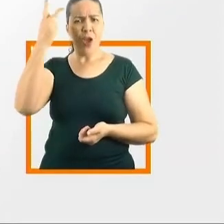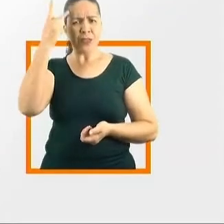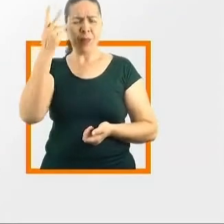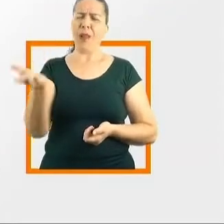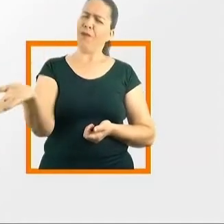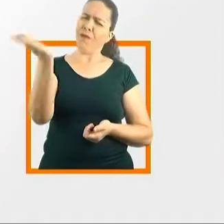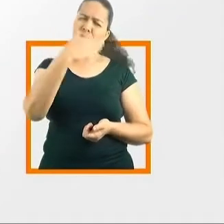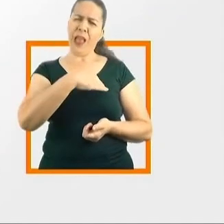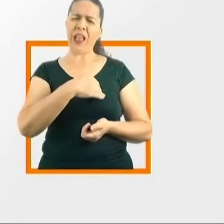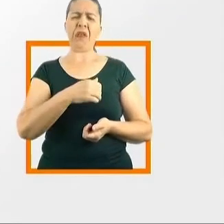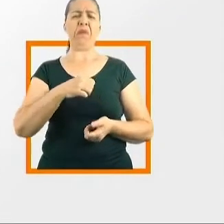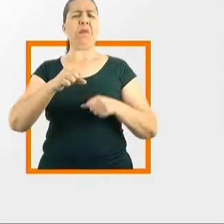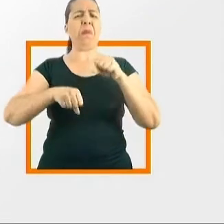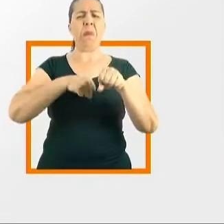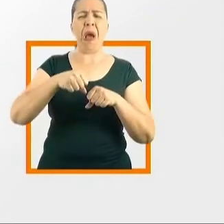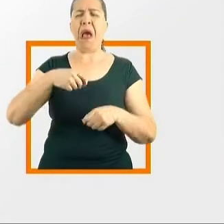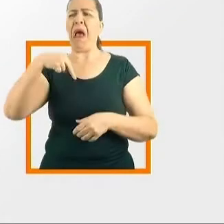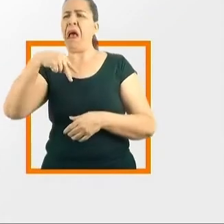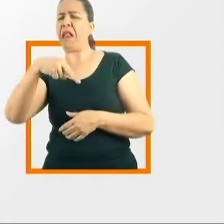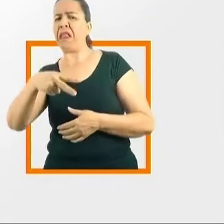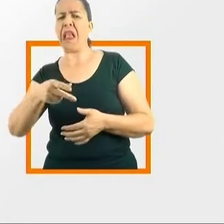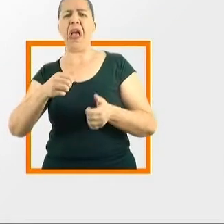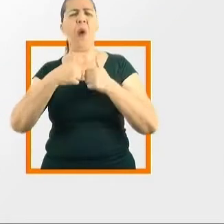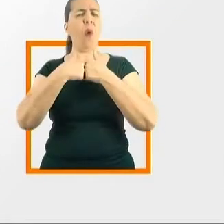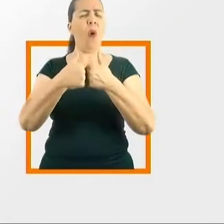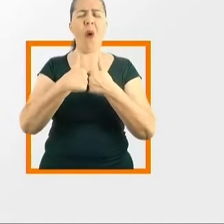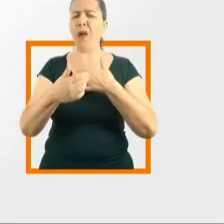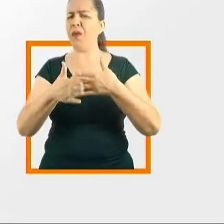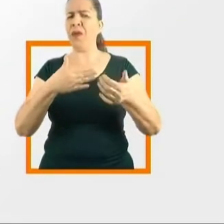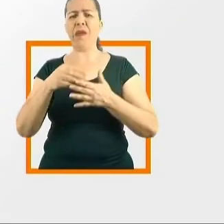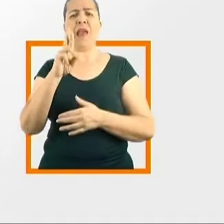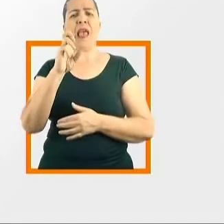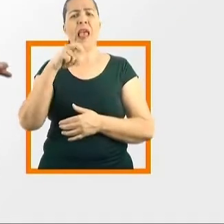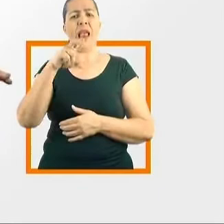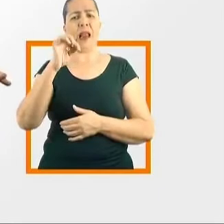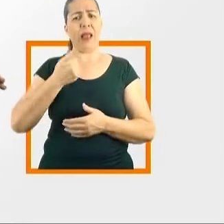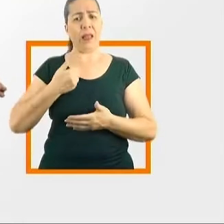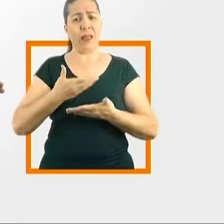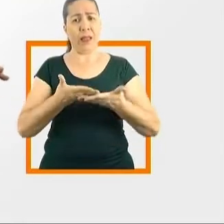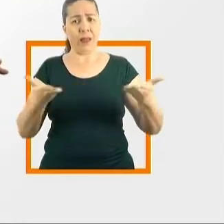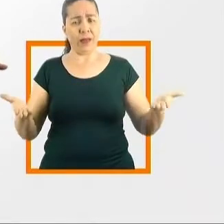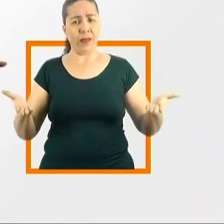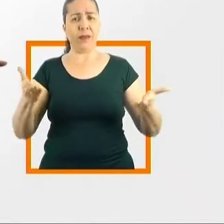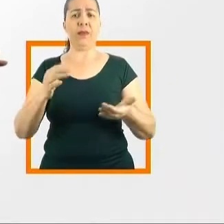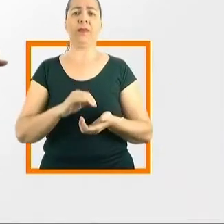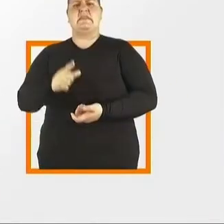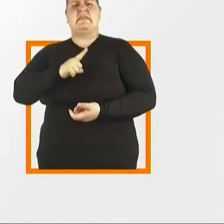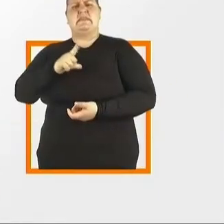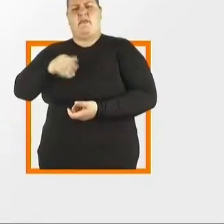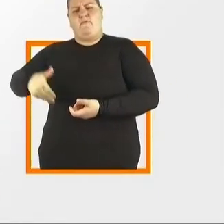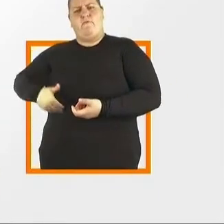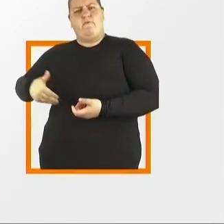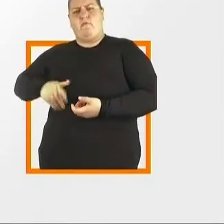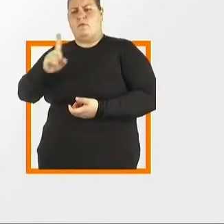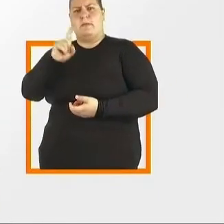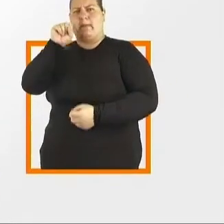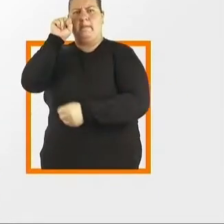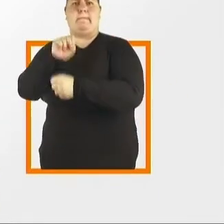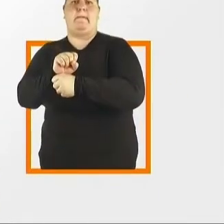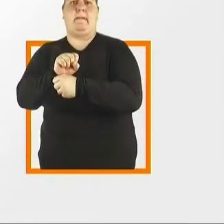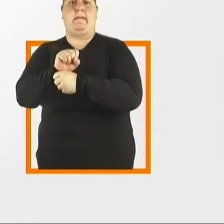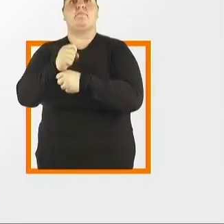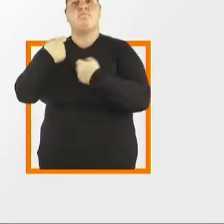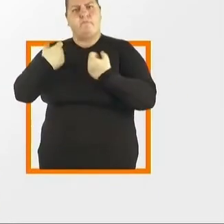estado melhor? Vem com a gente, vem de bike, vem a pé, de coletivo. Renata Falzone, 40400. Quem tem fome não se